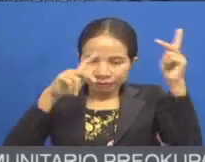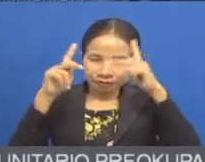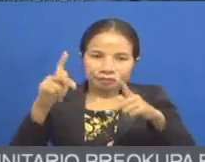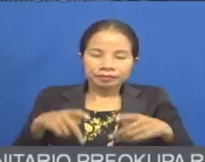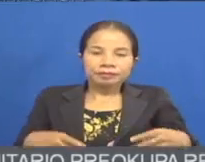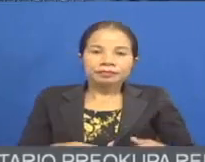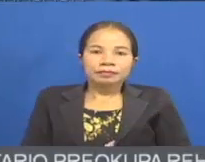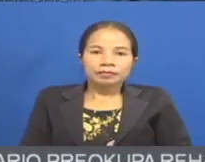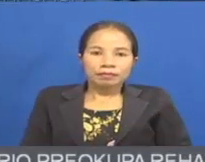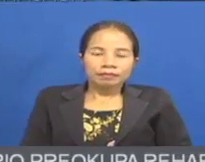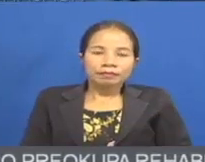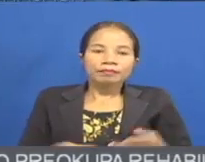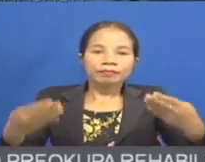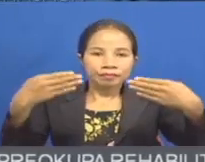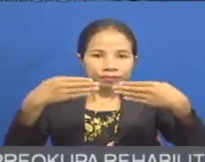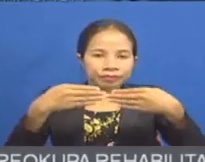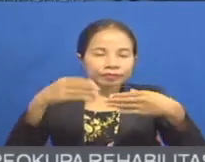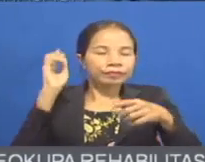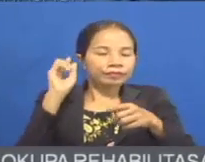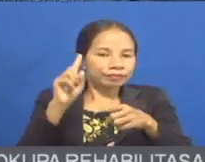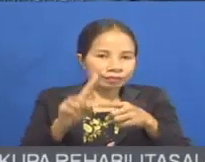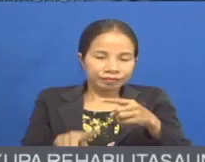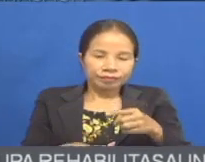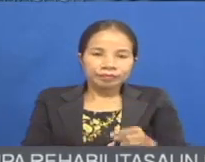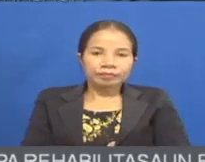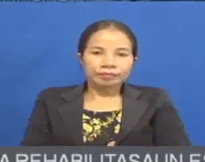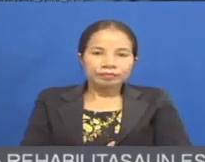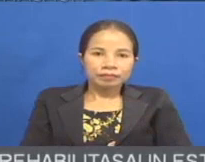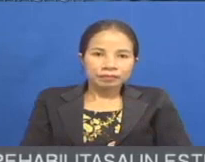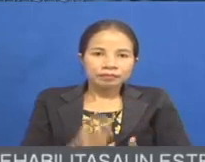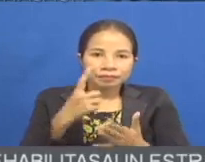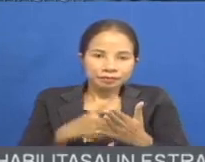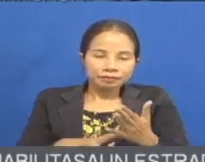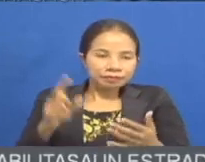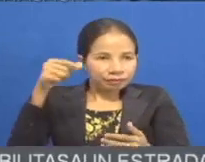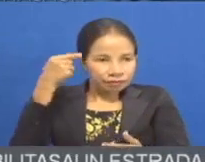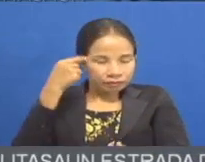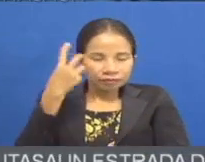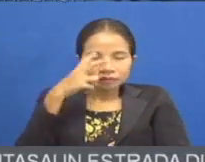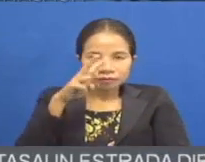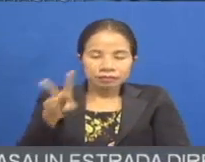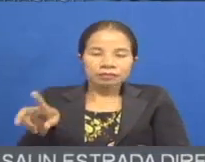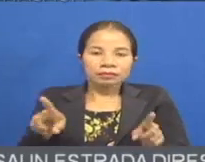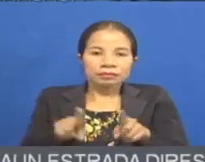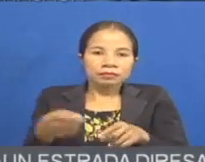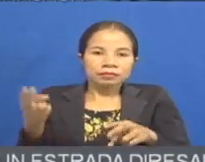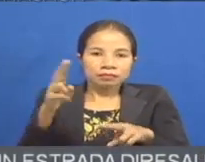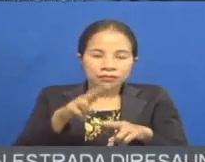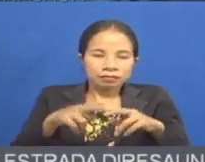da fronteirística, para a bele, a sede do governo acompanha e a tendência aumenta atividades ilegais